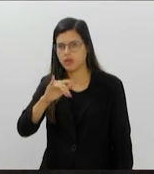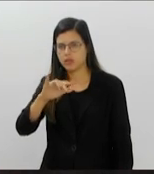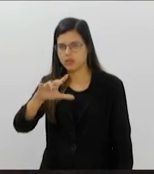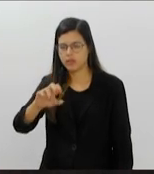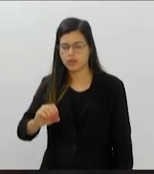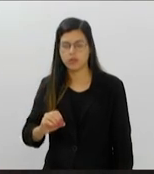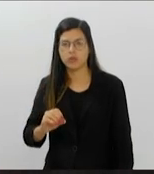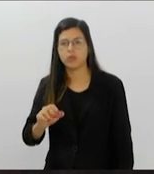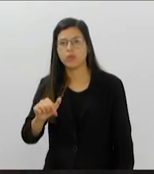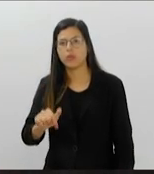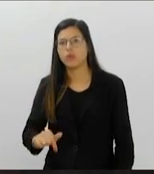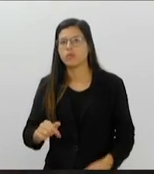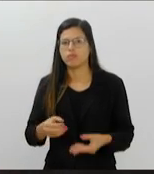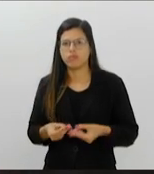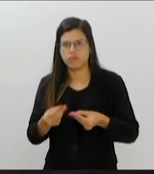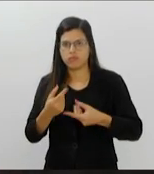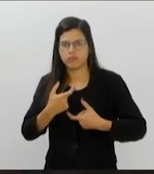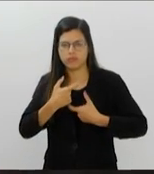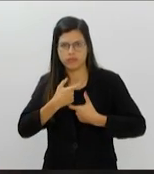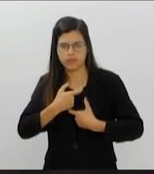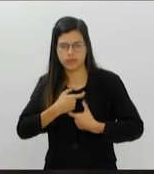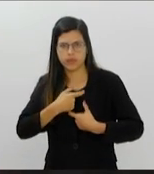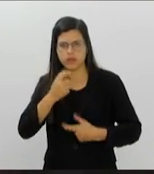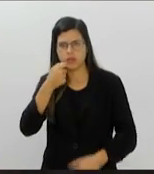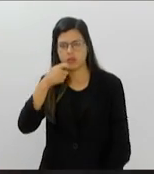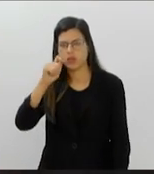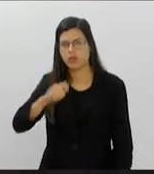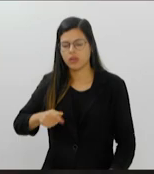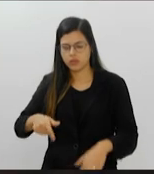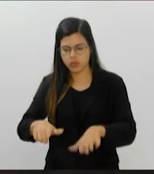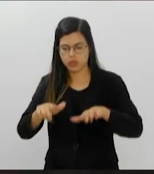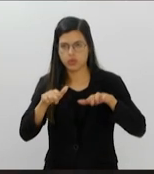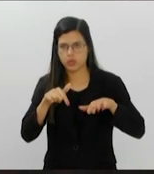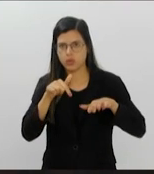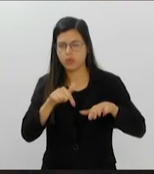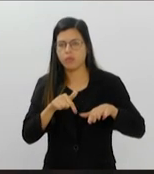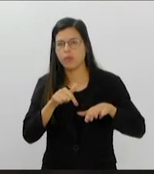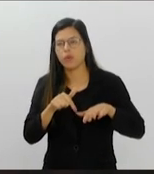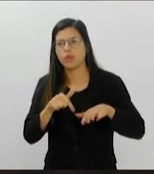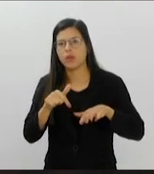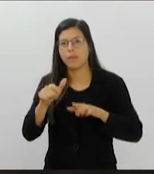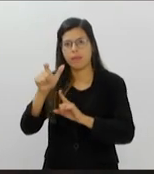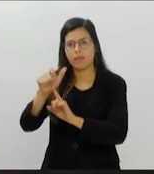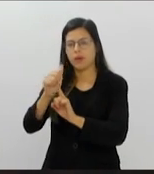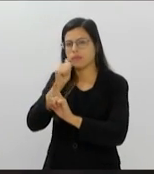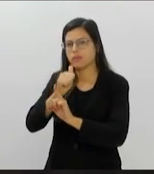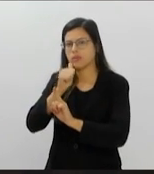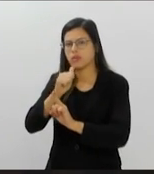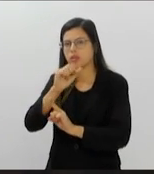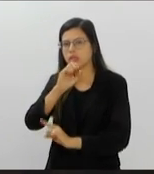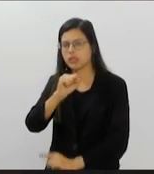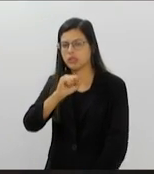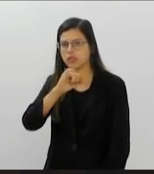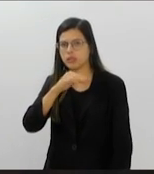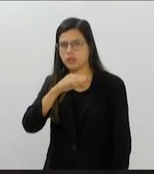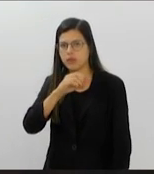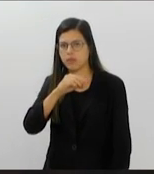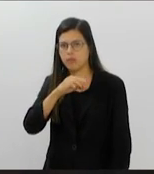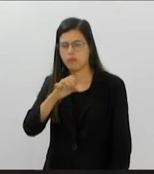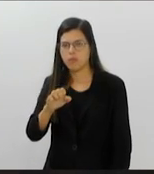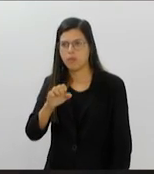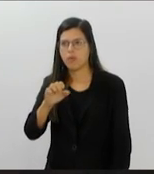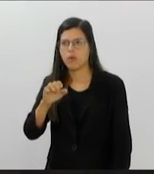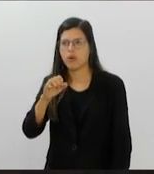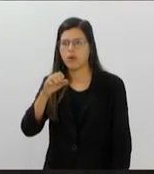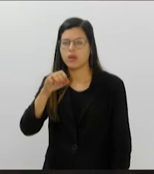que concede a medalha Tiradentes e o seu respectivo diploma para a ilustríssima senhora Simone Caetano da Silva Duque Estrada